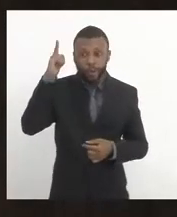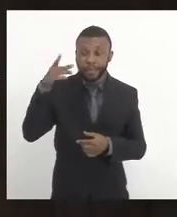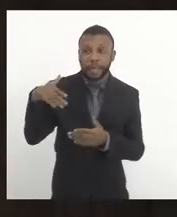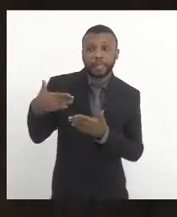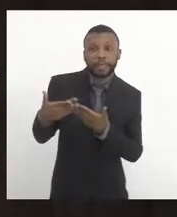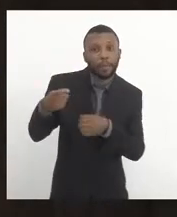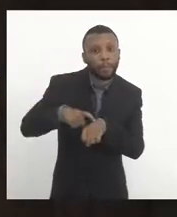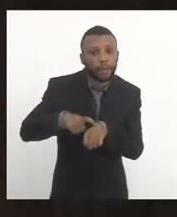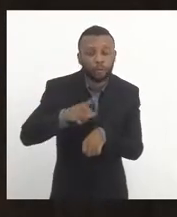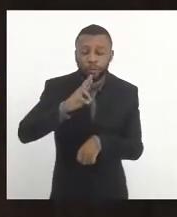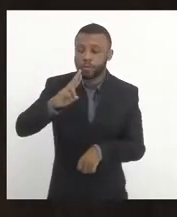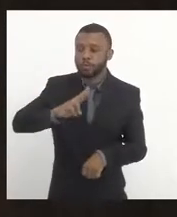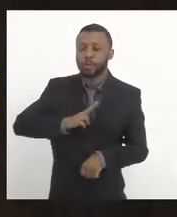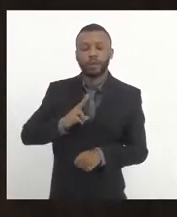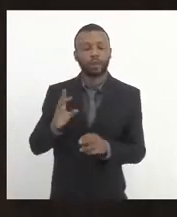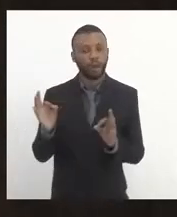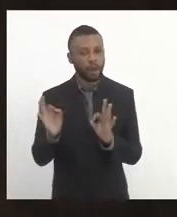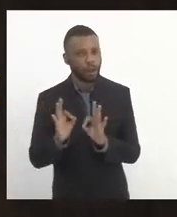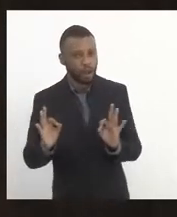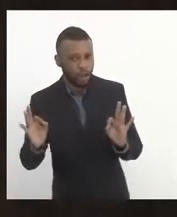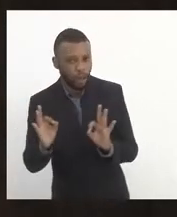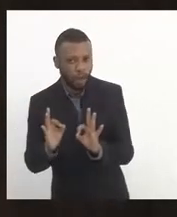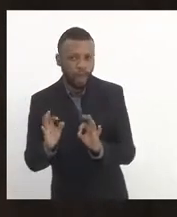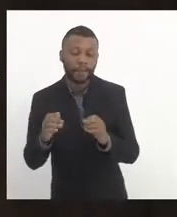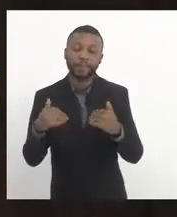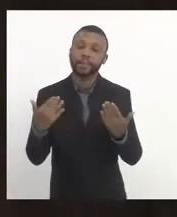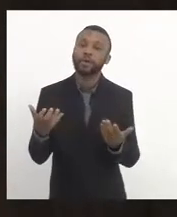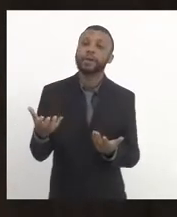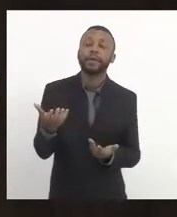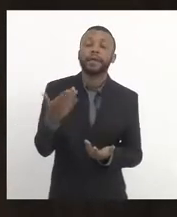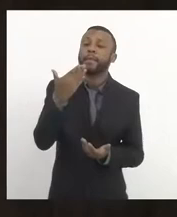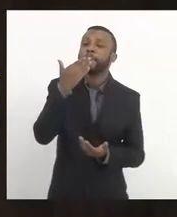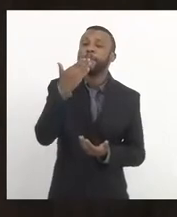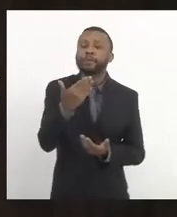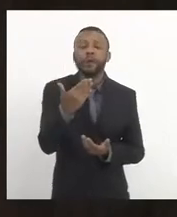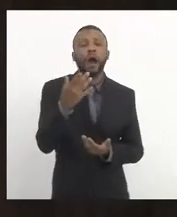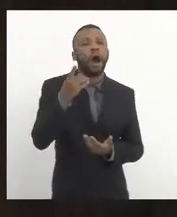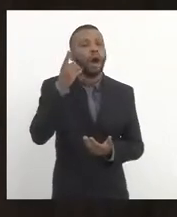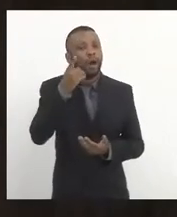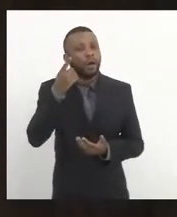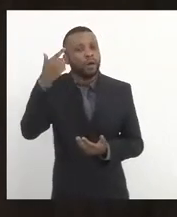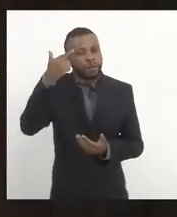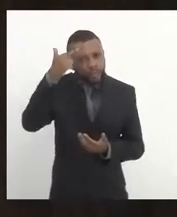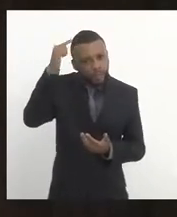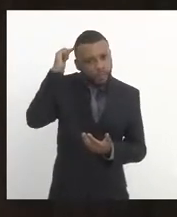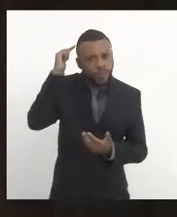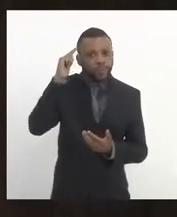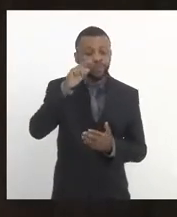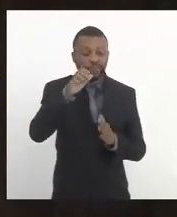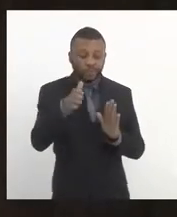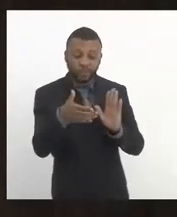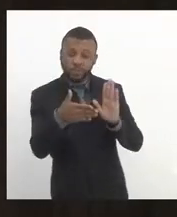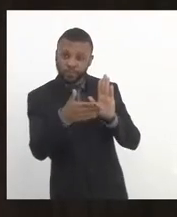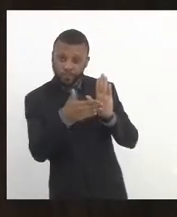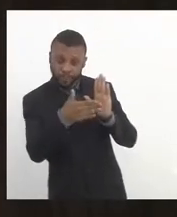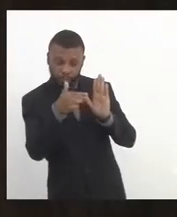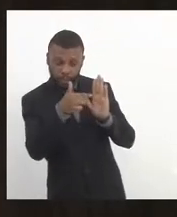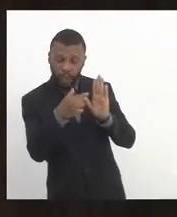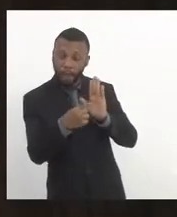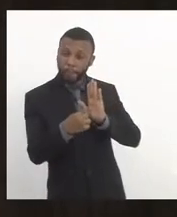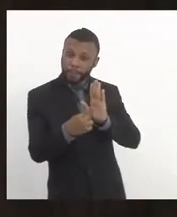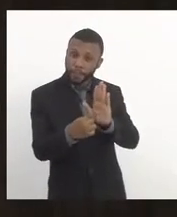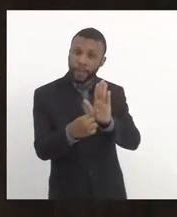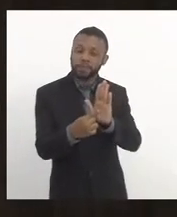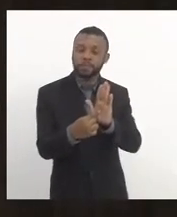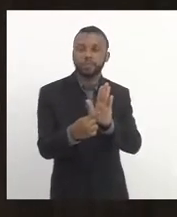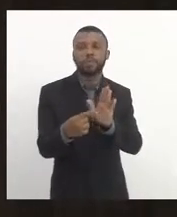tempo. E o que eu gostaria de fazer um pedido ao deputado Luiz Paulo? As emendas que o deputado Luiz Paulo apresenta no parecer fossem